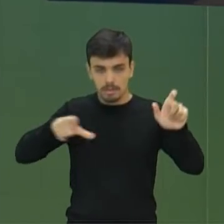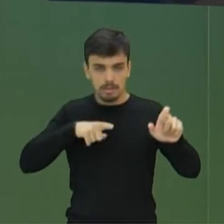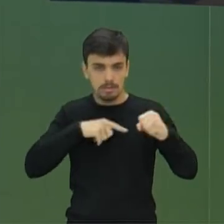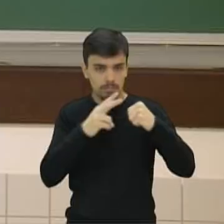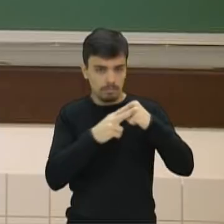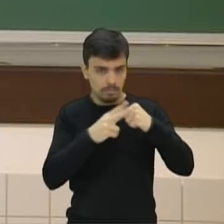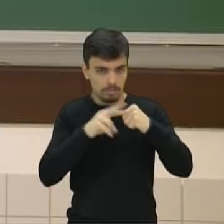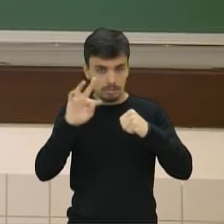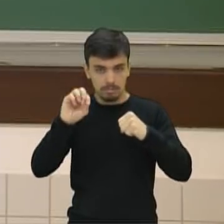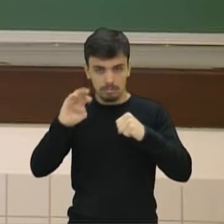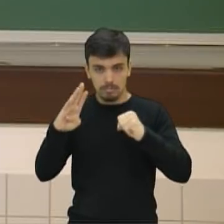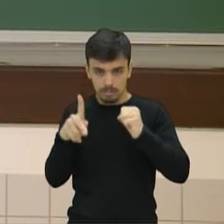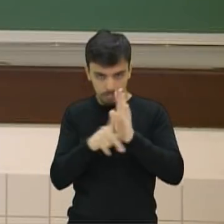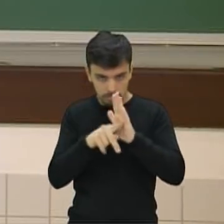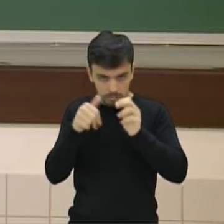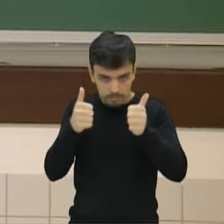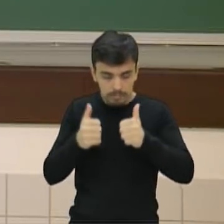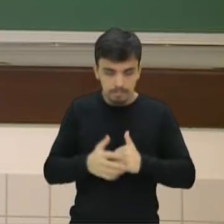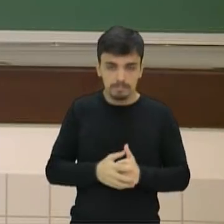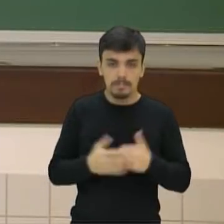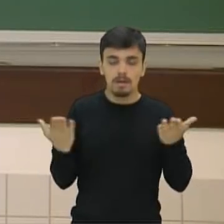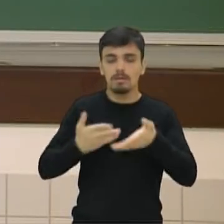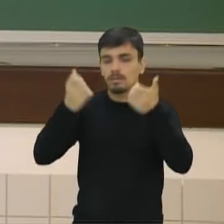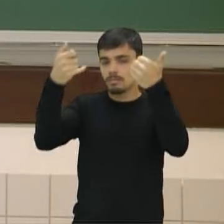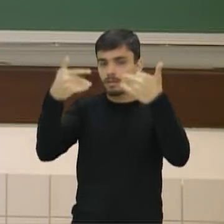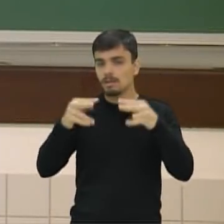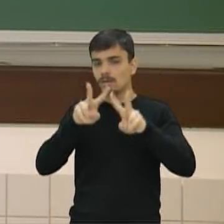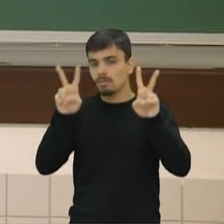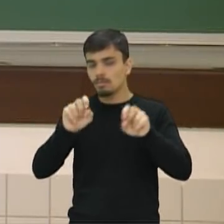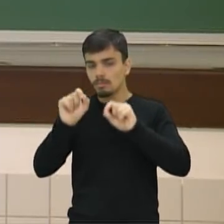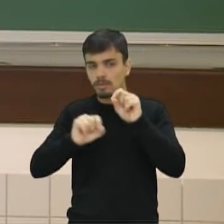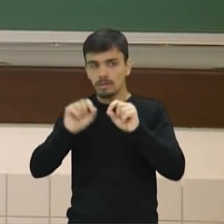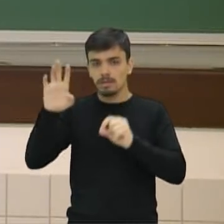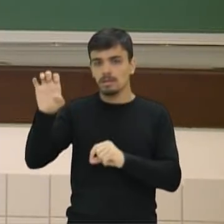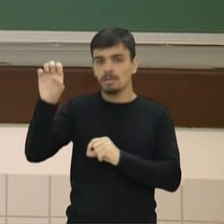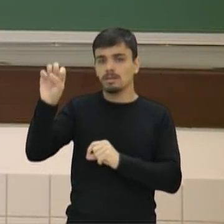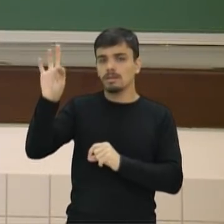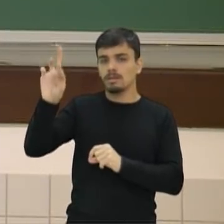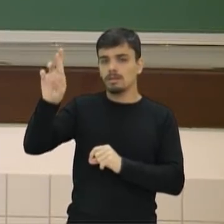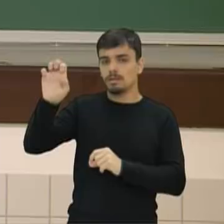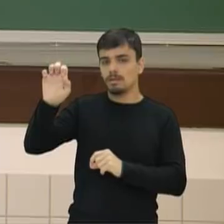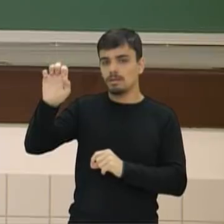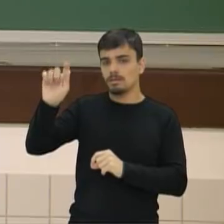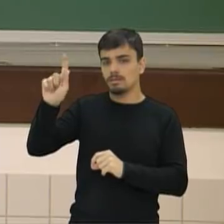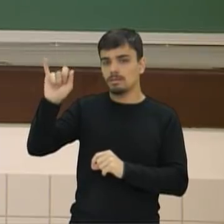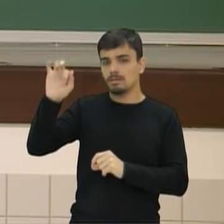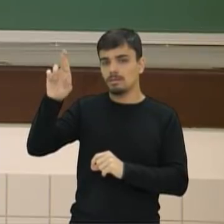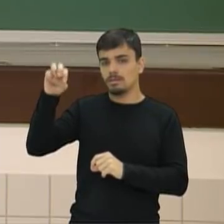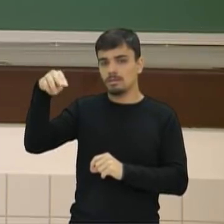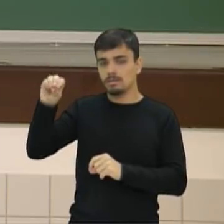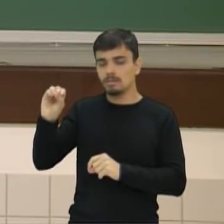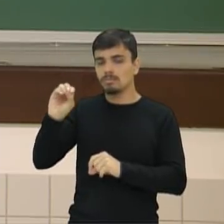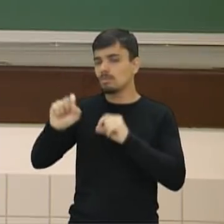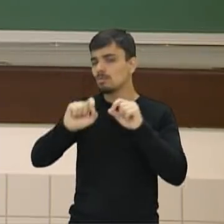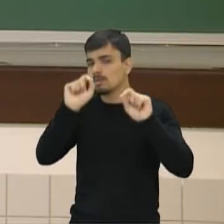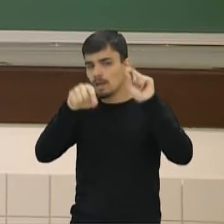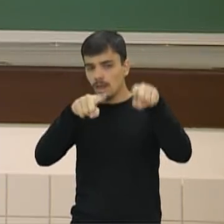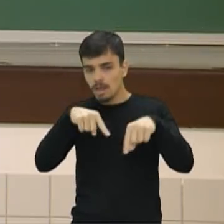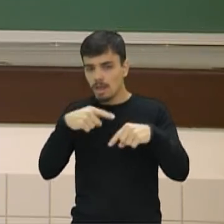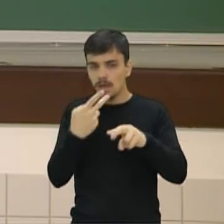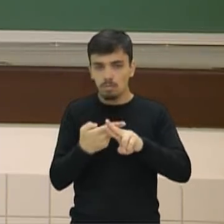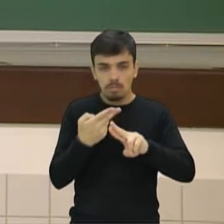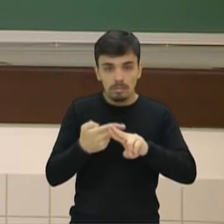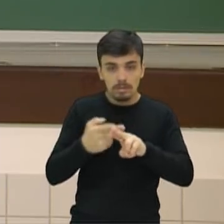be, tá? Muito bem. Vamos falar um pouquinho sobre estrangeirismo? O que é estrangeirismo, professora? Estrangeirismo é a gente usar